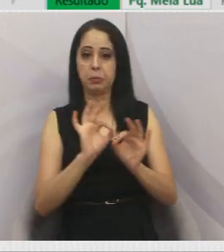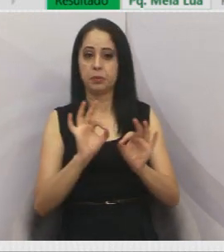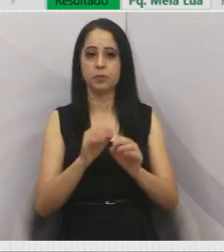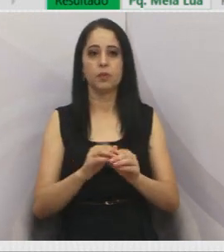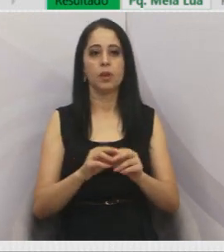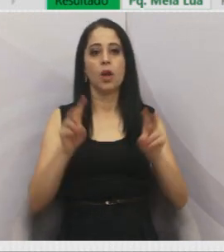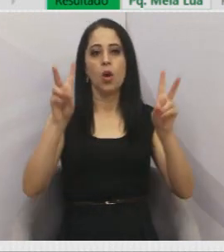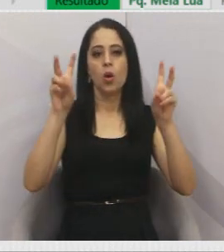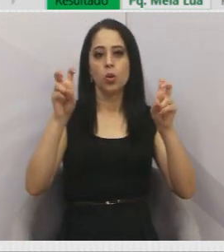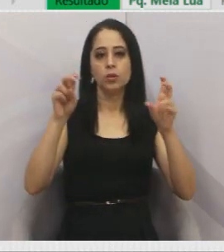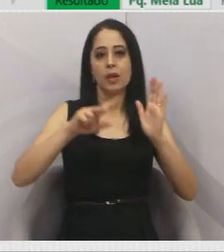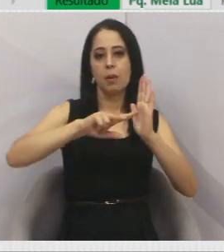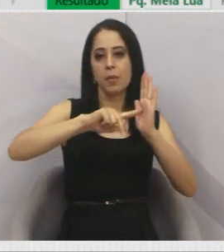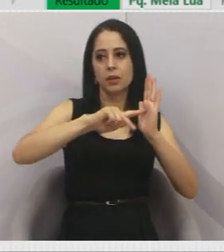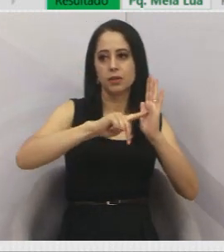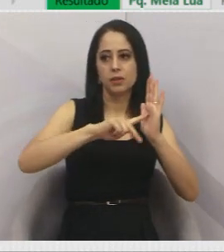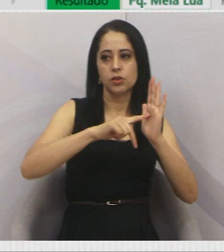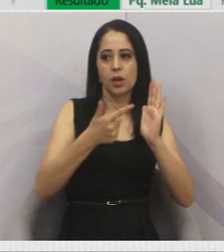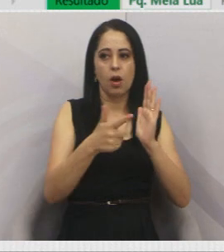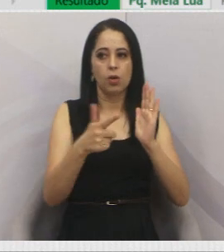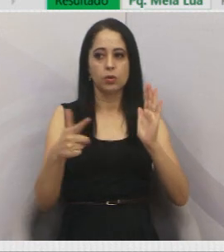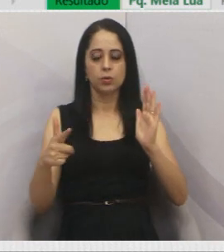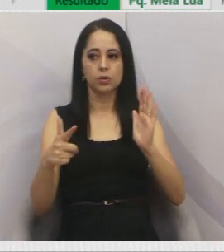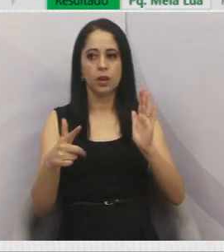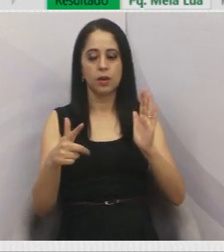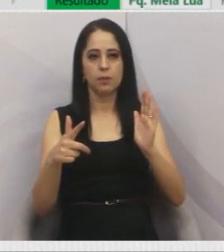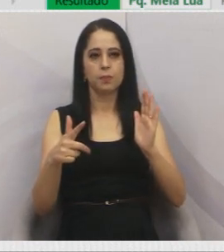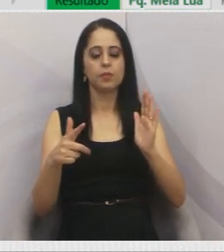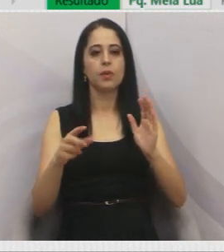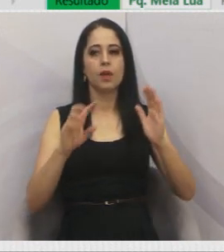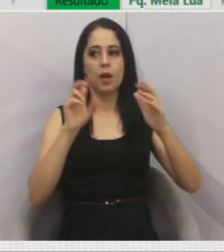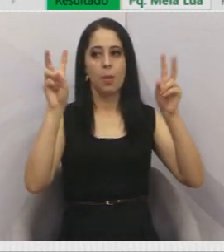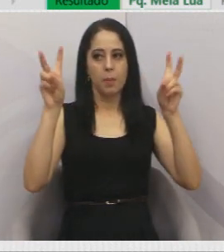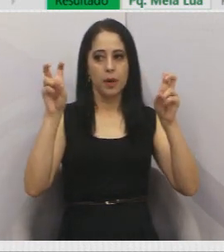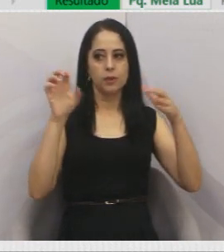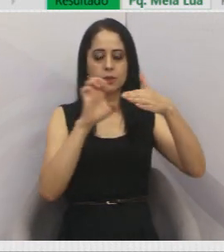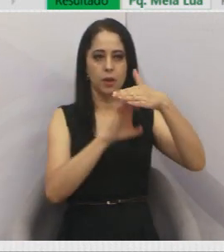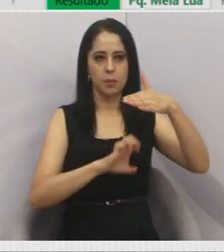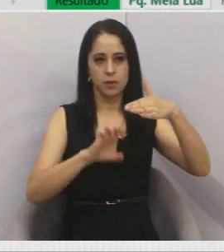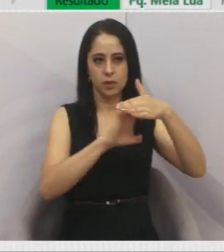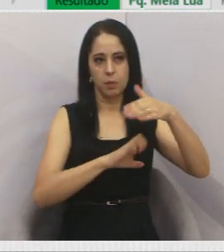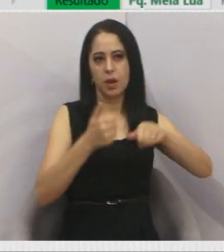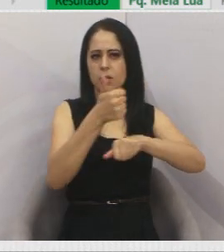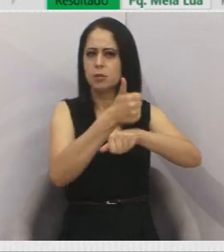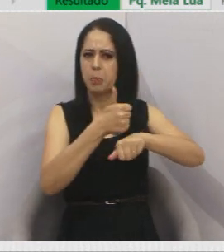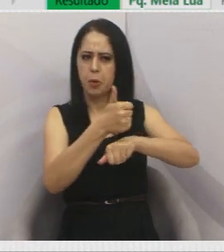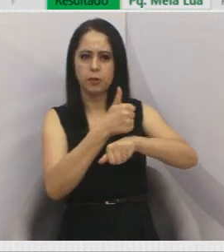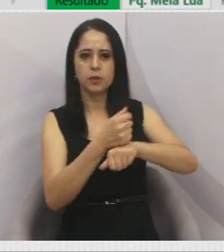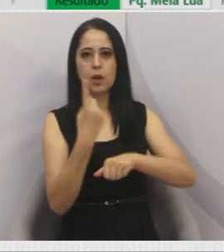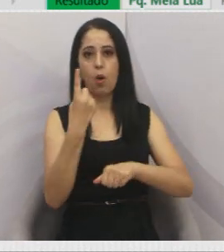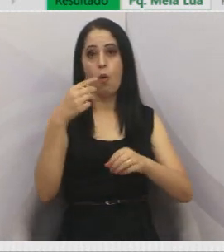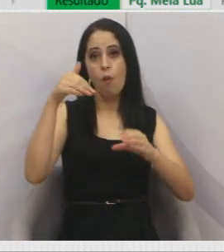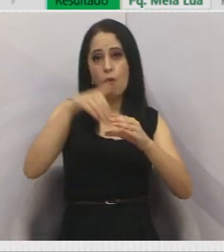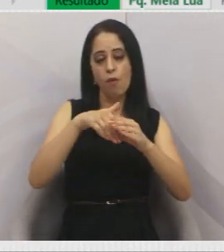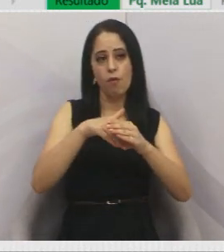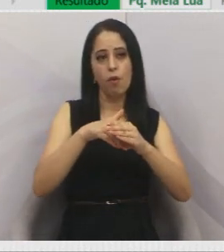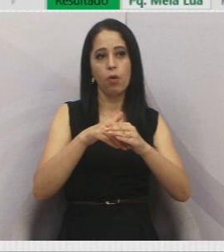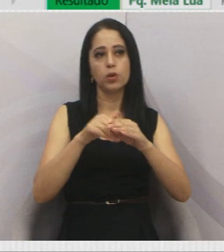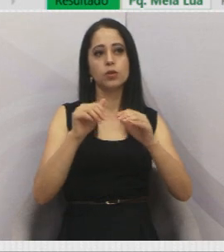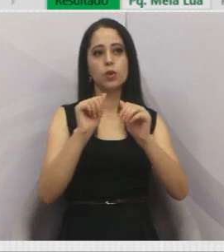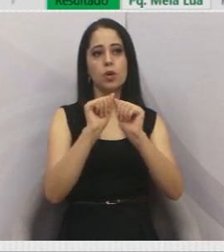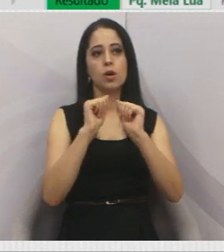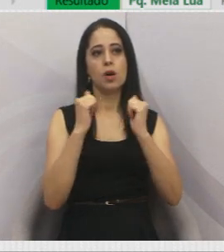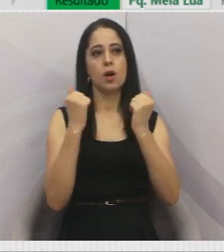sindical. Voto em branco. Segmento, empresas e ou entidades profissionais. Um voto para a Associação